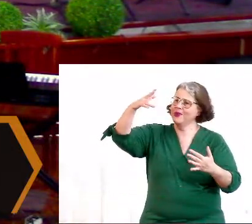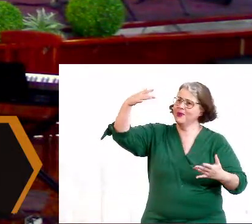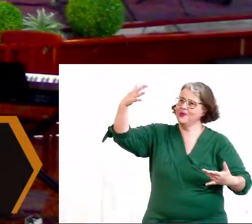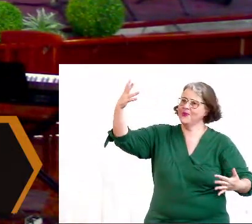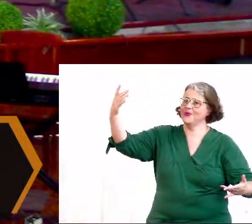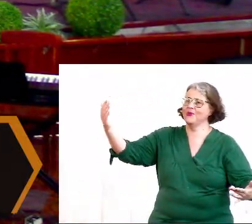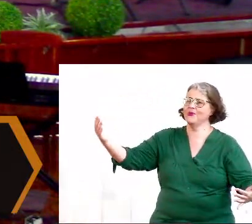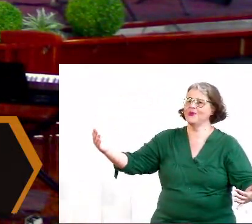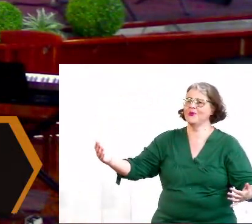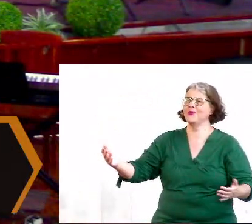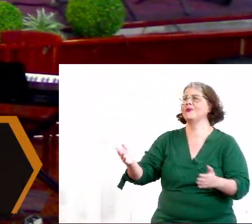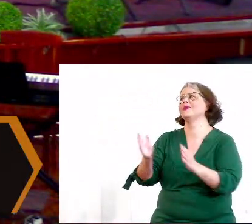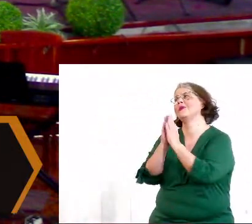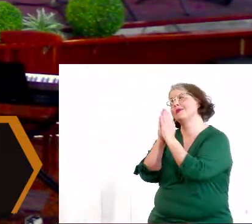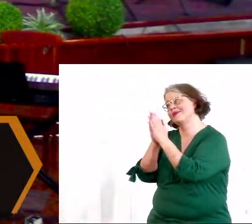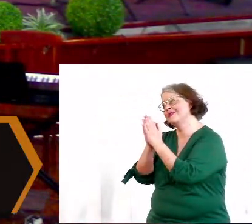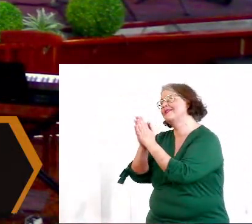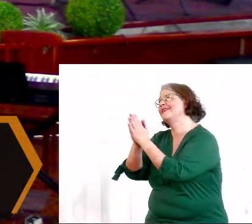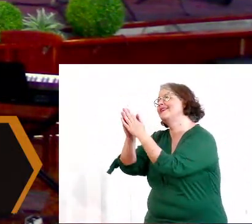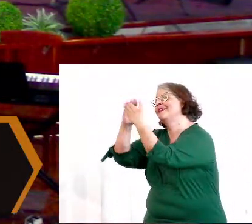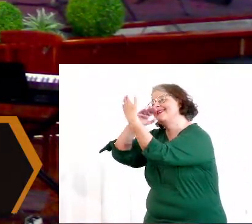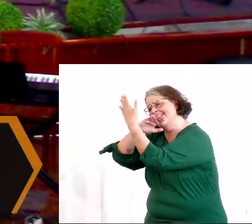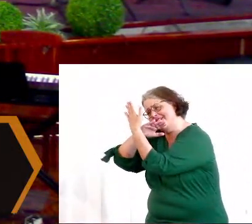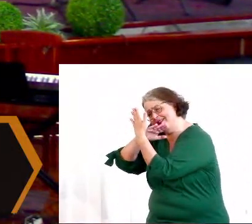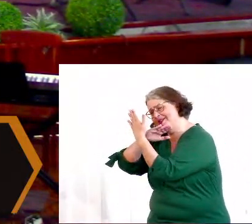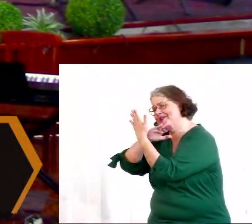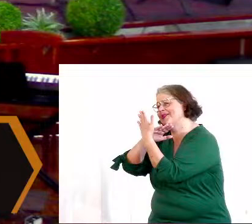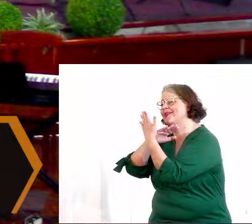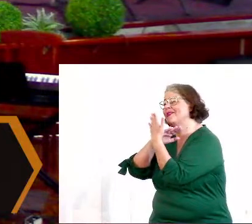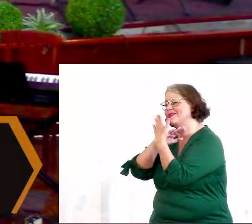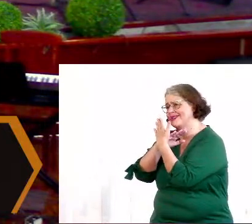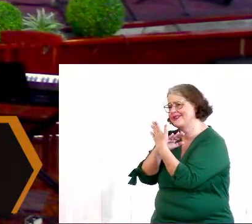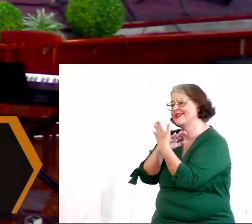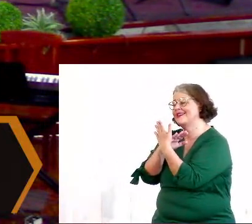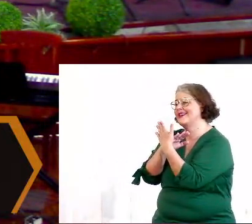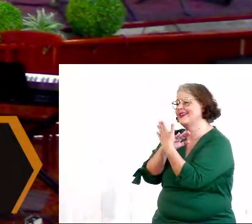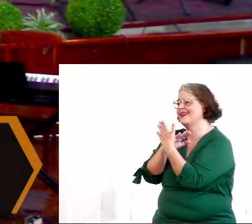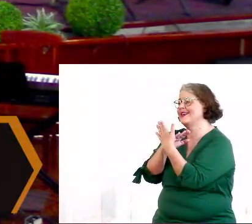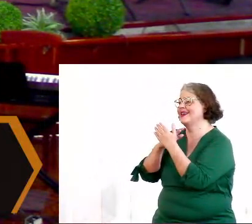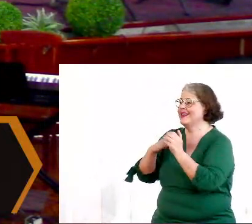e luz, se nosso